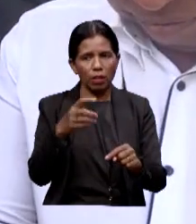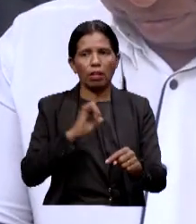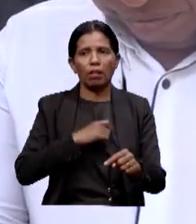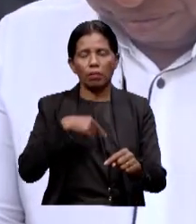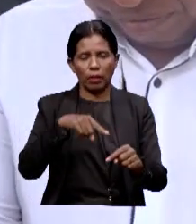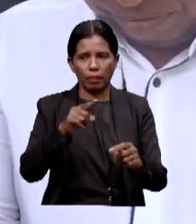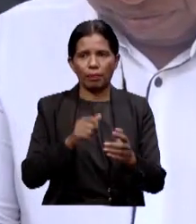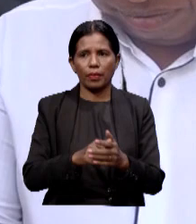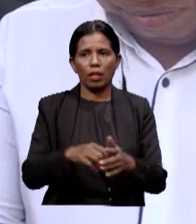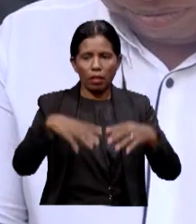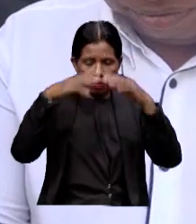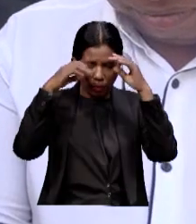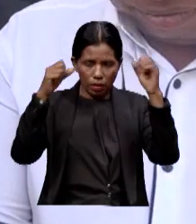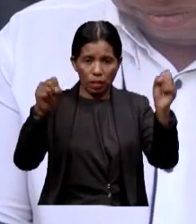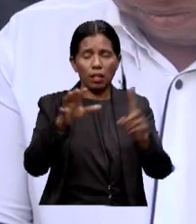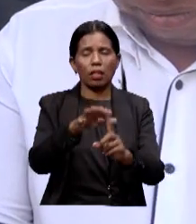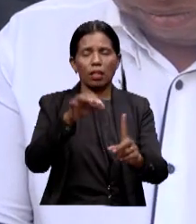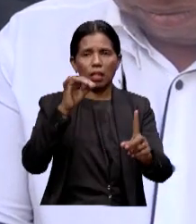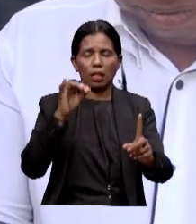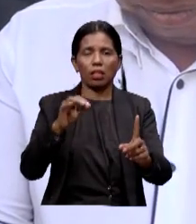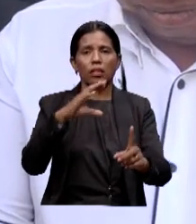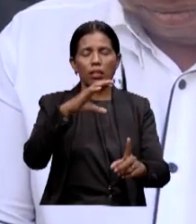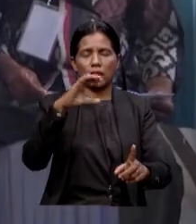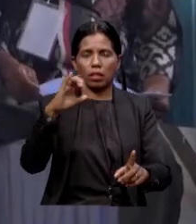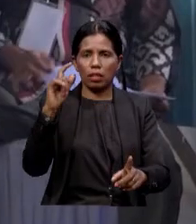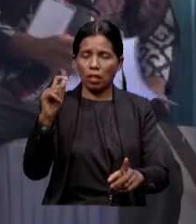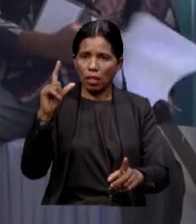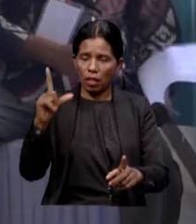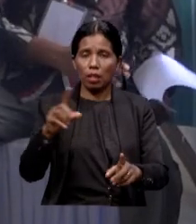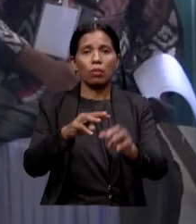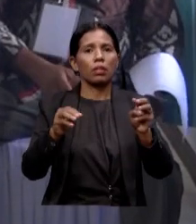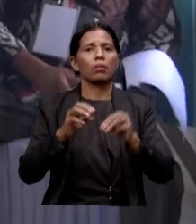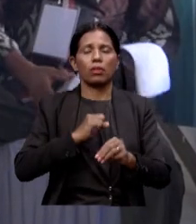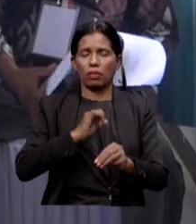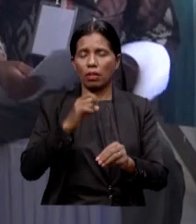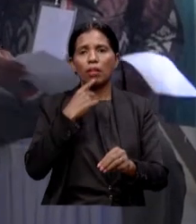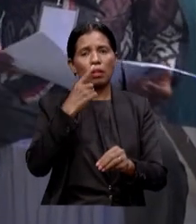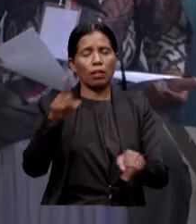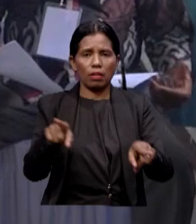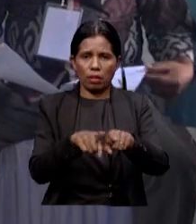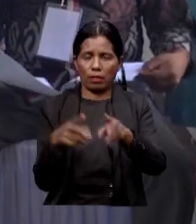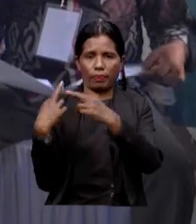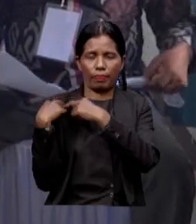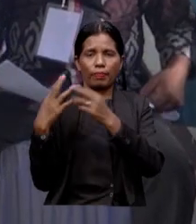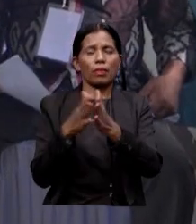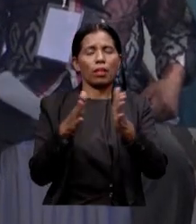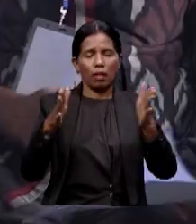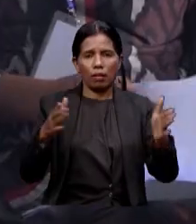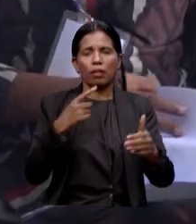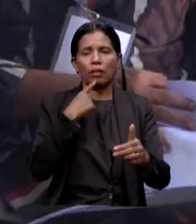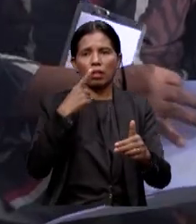Presidente eleito Câmara Comércio e Indústria Timor-Leste, município Covalima Hateten, hanesan responsabilidade bot ida atu